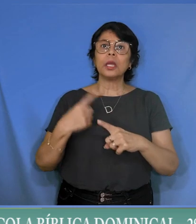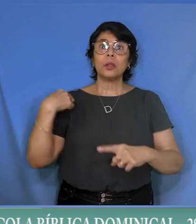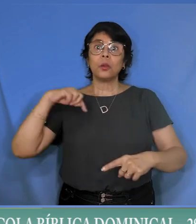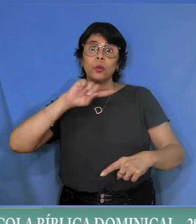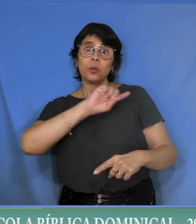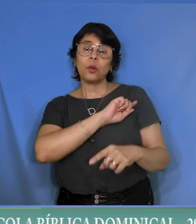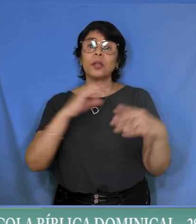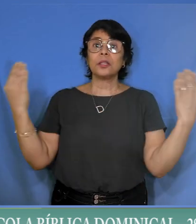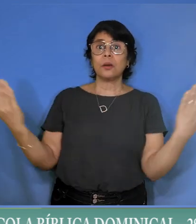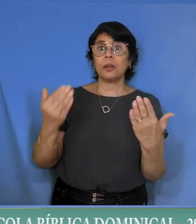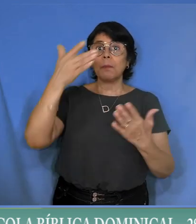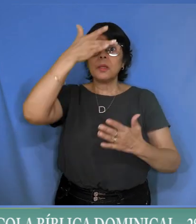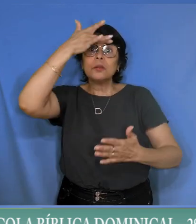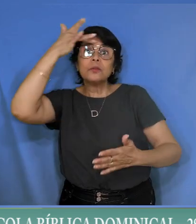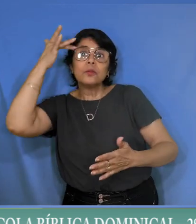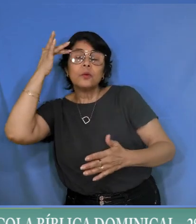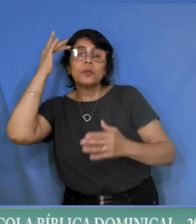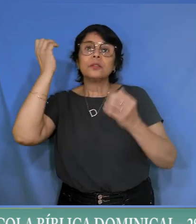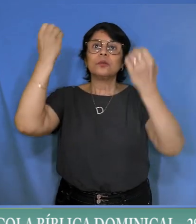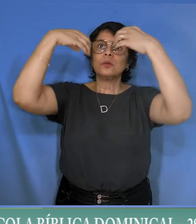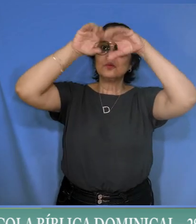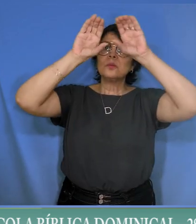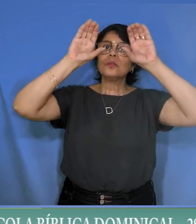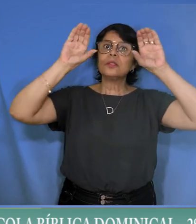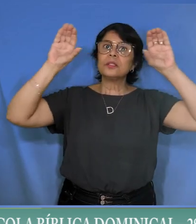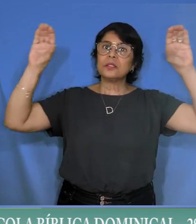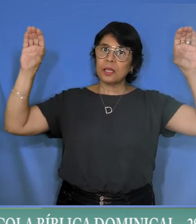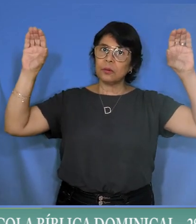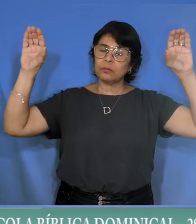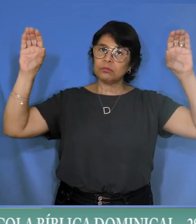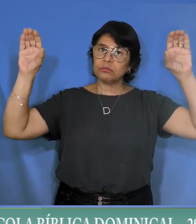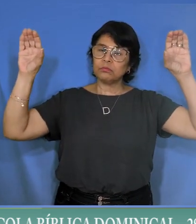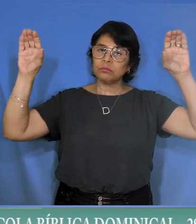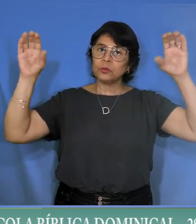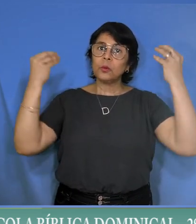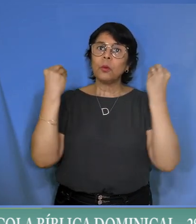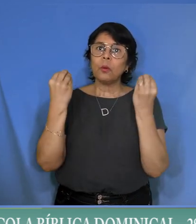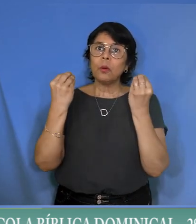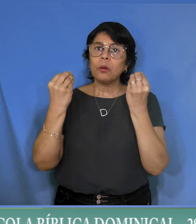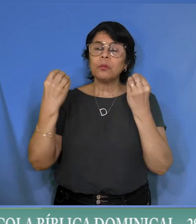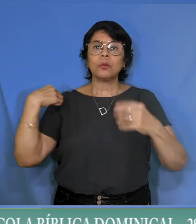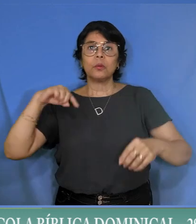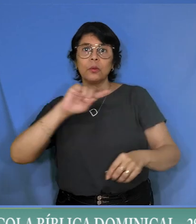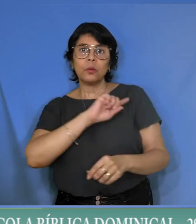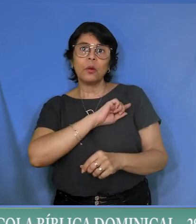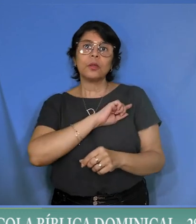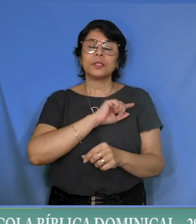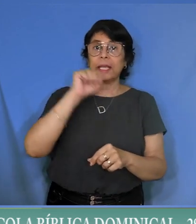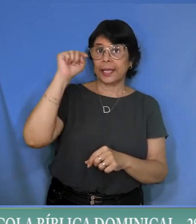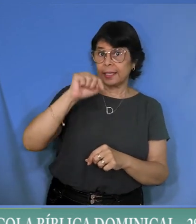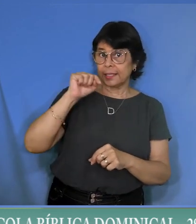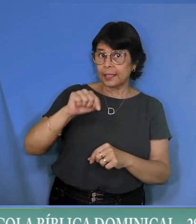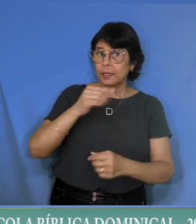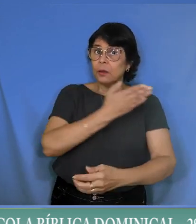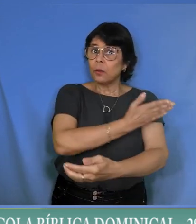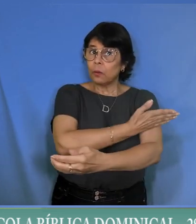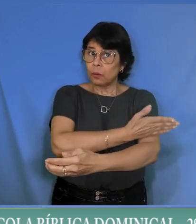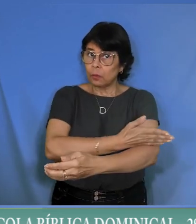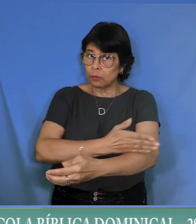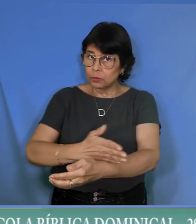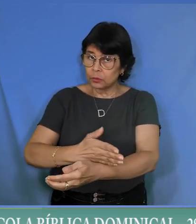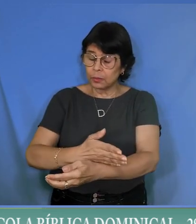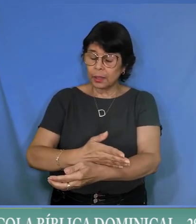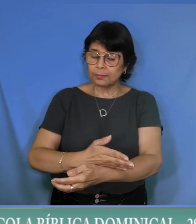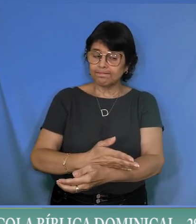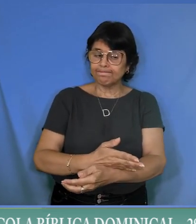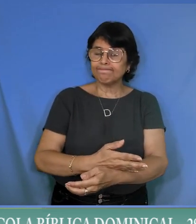se move como cidadão na terra. Capítulo 4 eu falei sobre a mentira, que eles não mentem mais, não iram, não